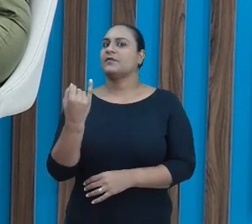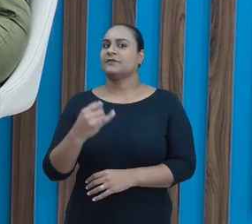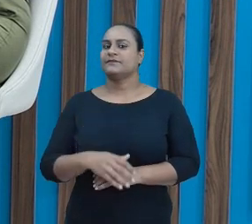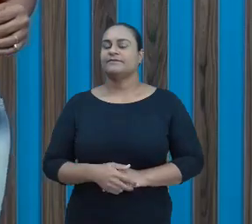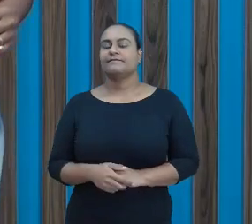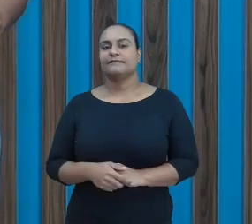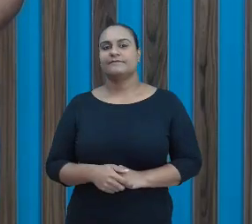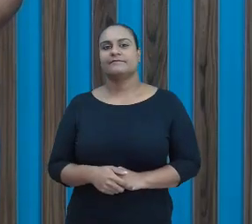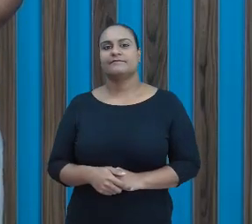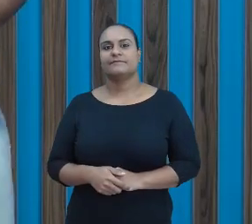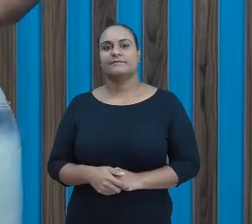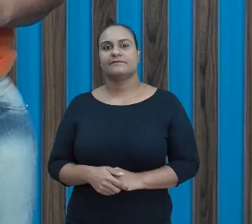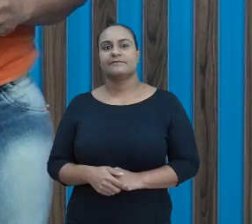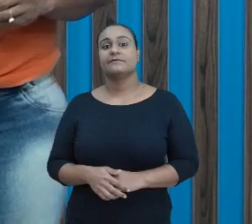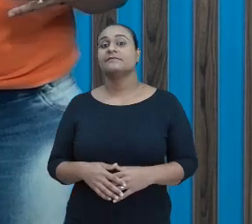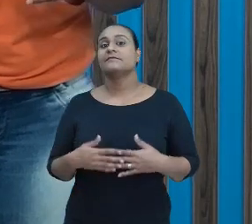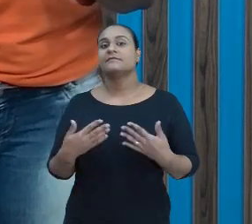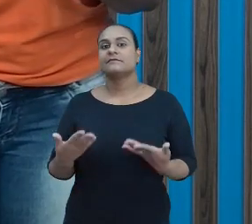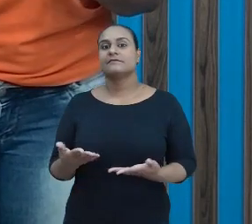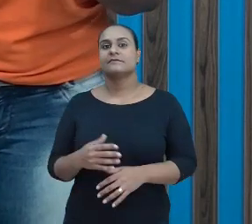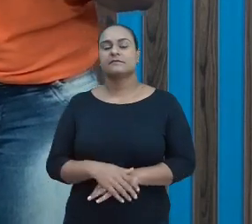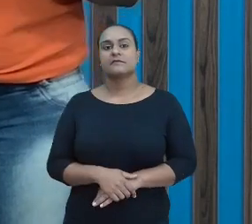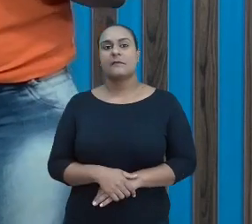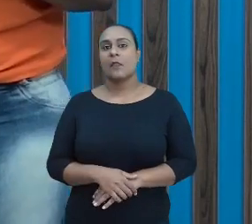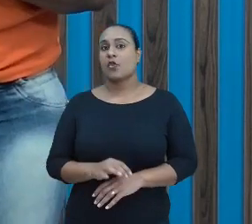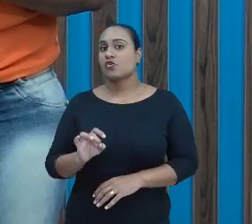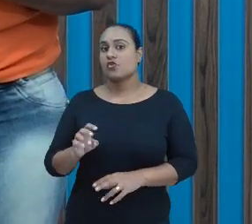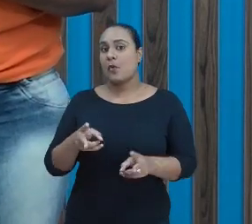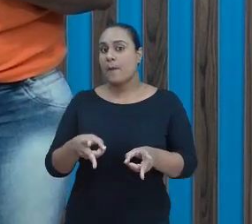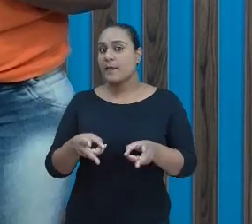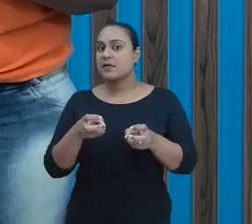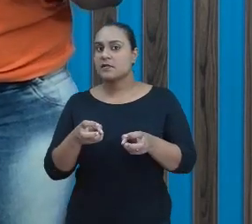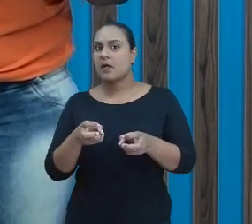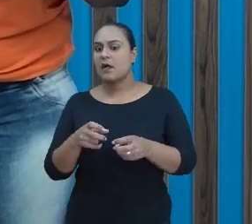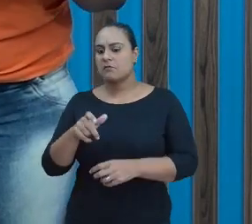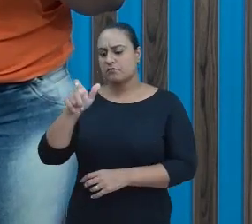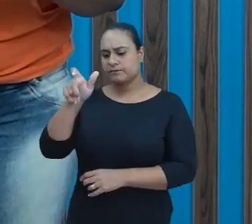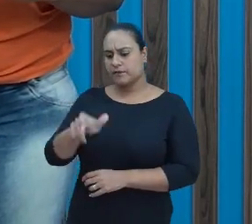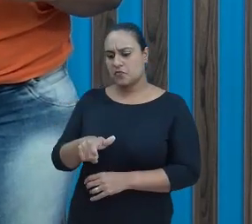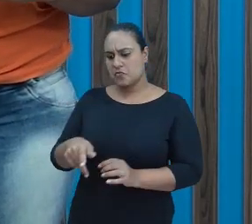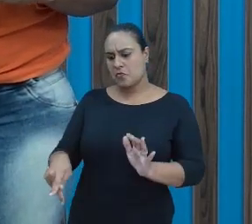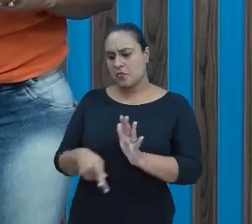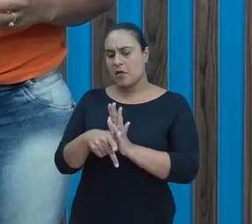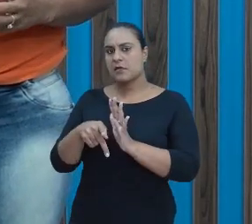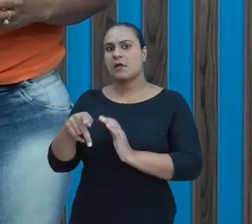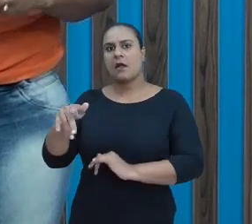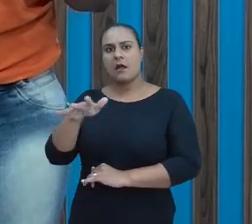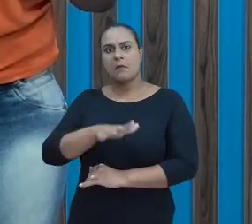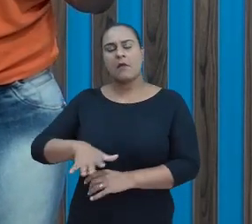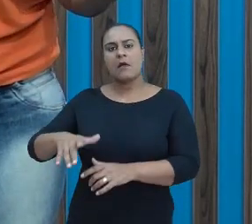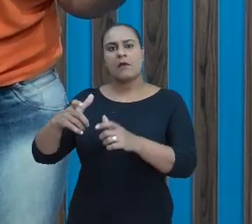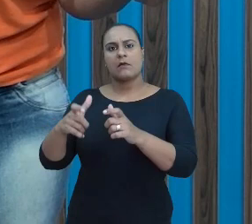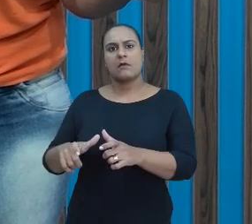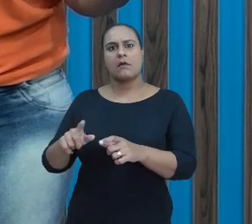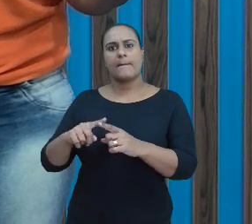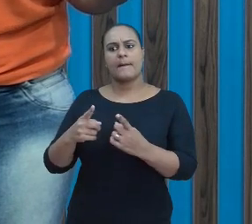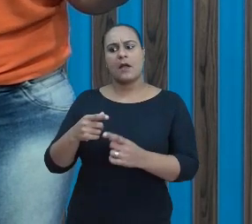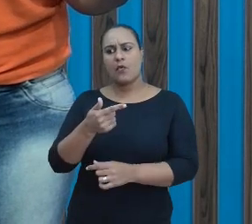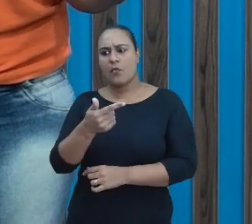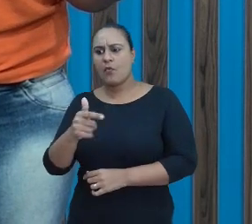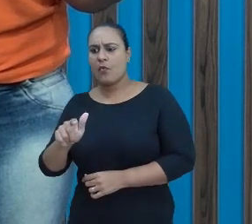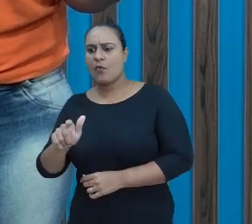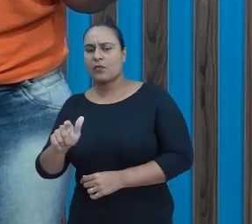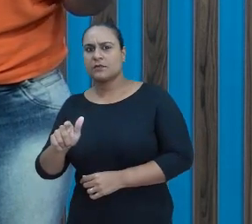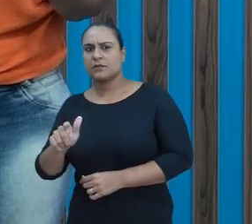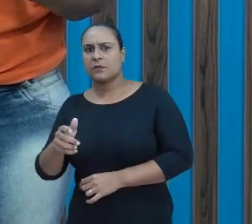infantil. Exatamente. E ele não só percebe ele como um ser que pertence àquele espaço, mas o outro. Então,